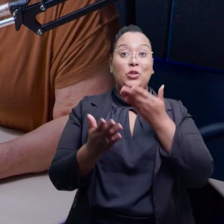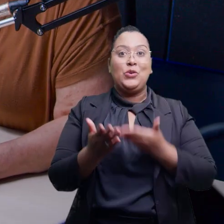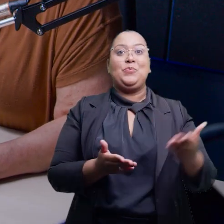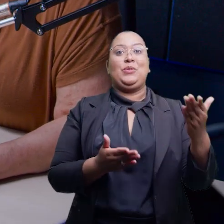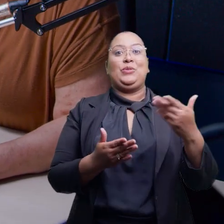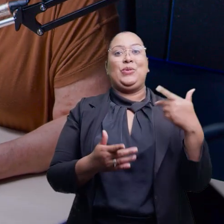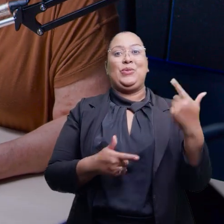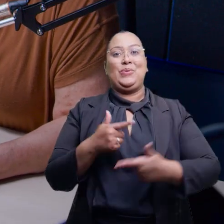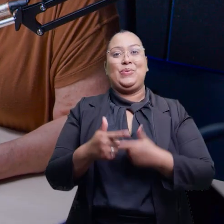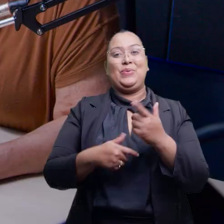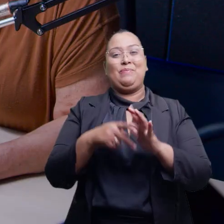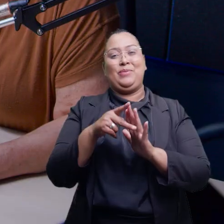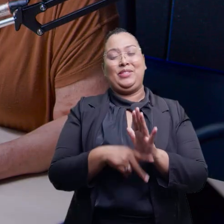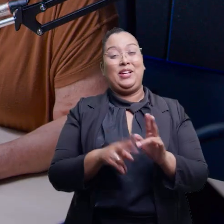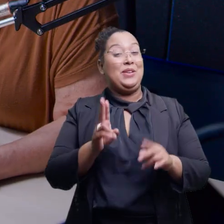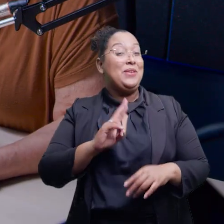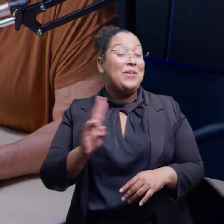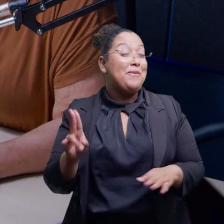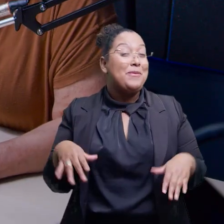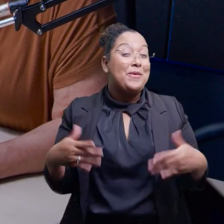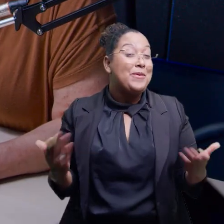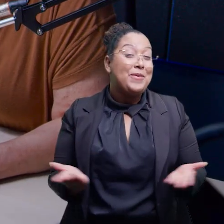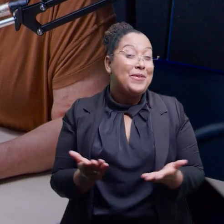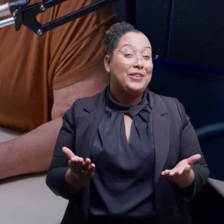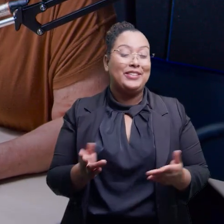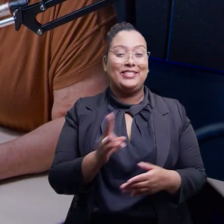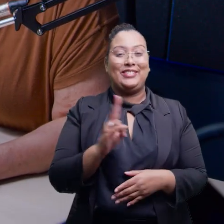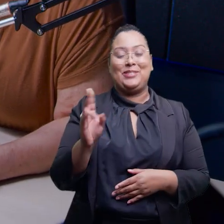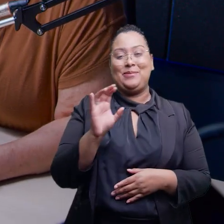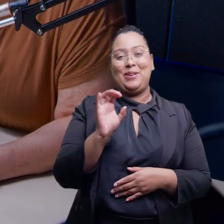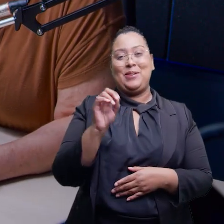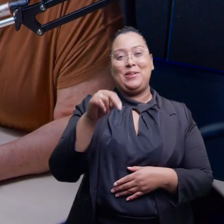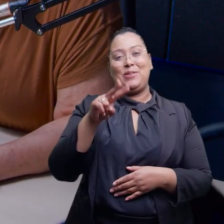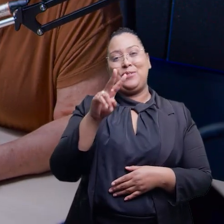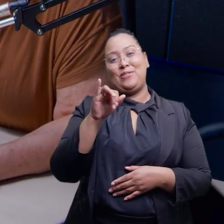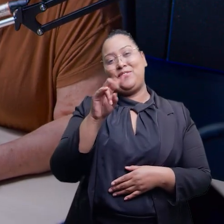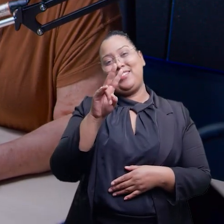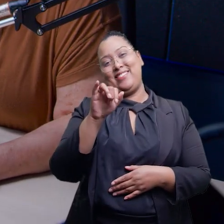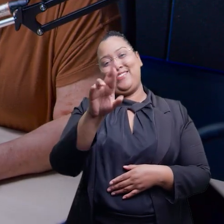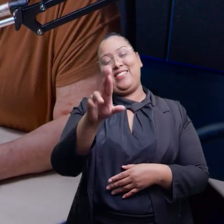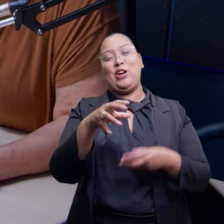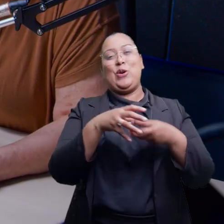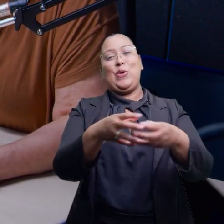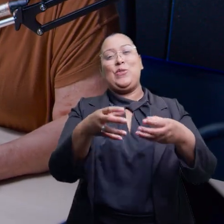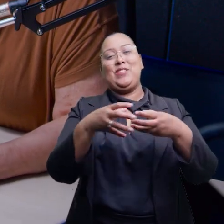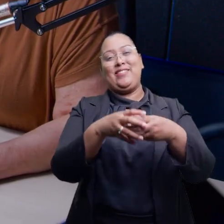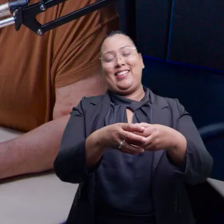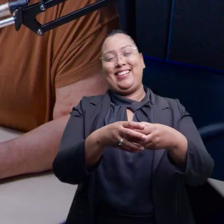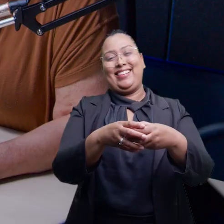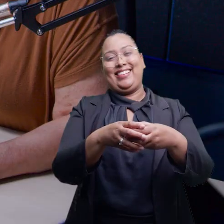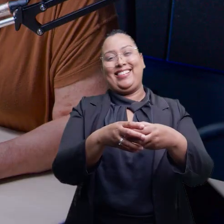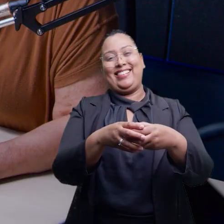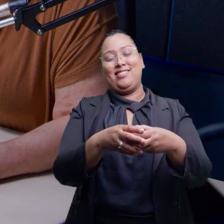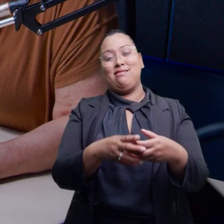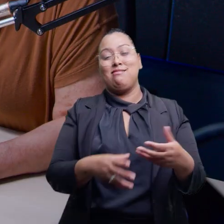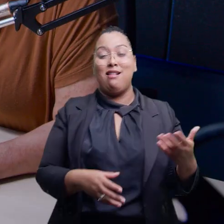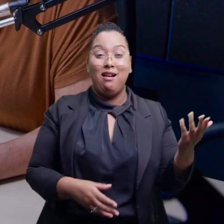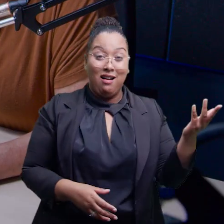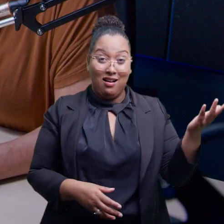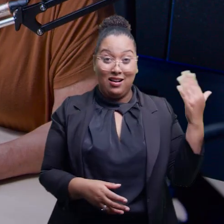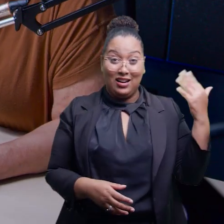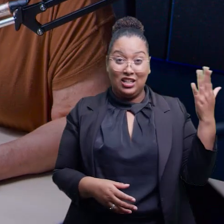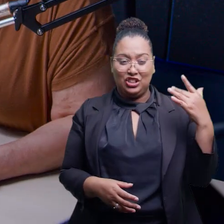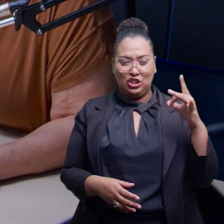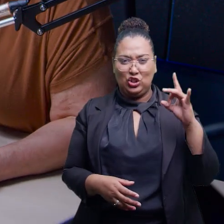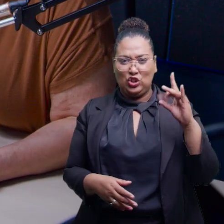assim nasceu o que hoje a gente chama de Conviver, né? Um espaço que deixou de ser